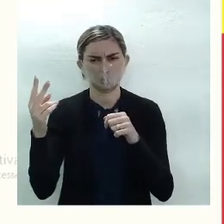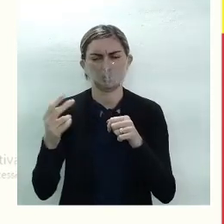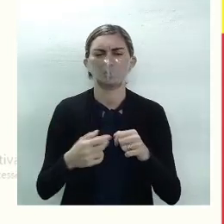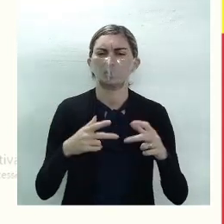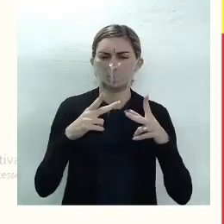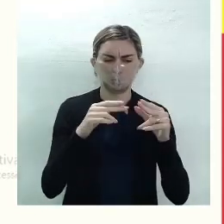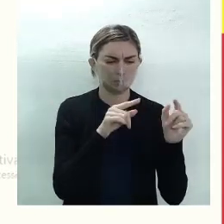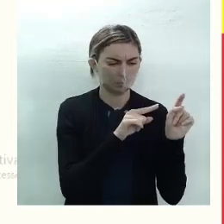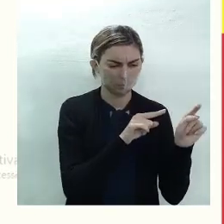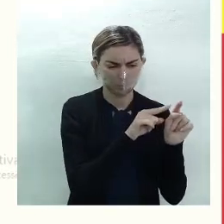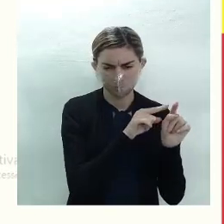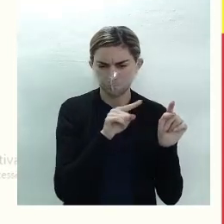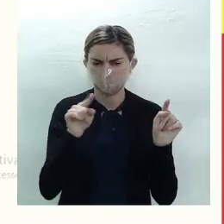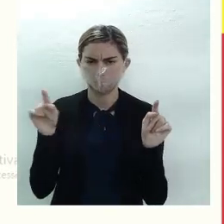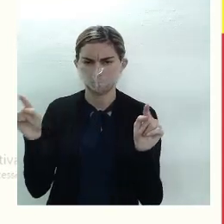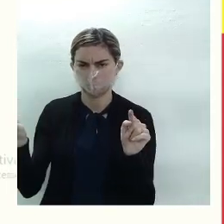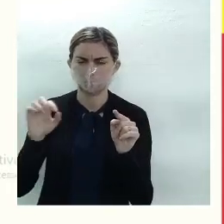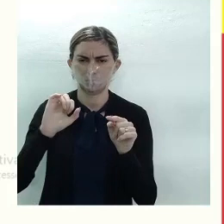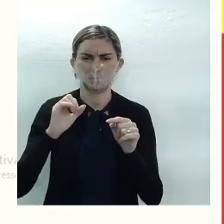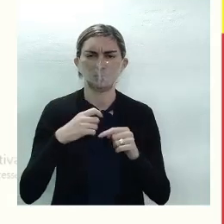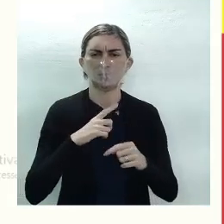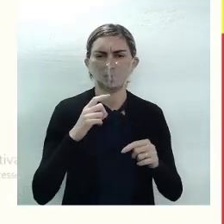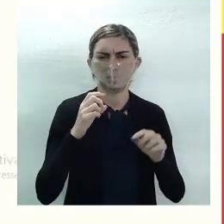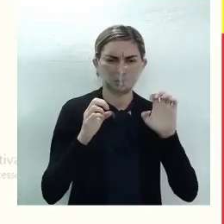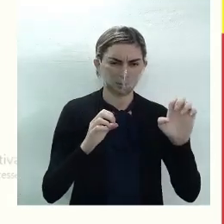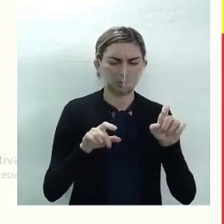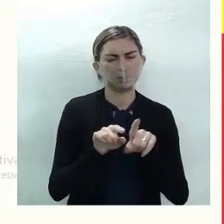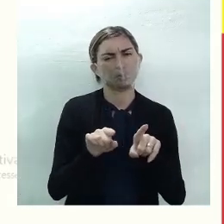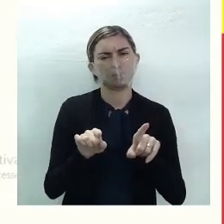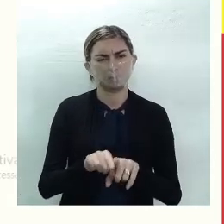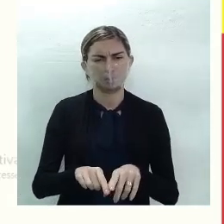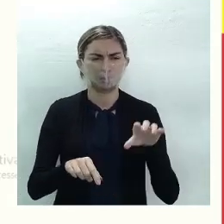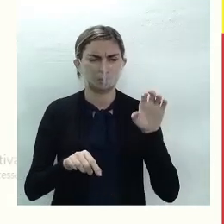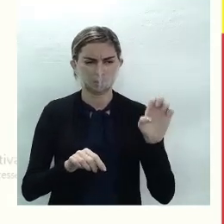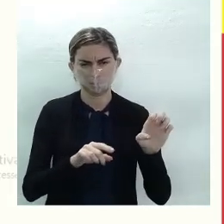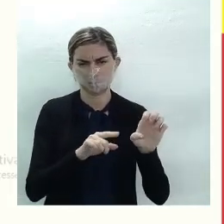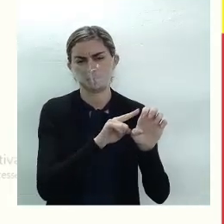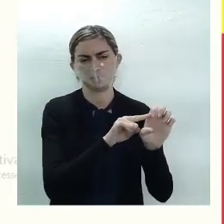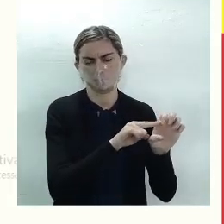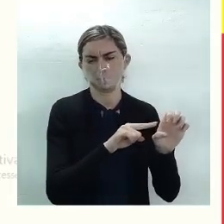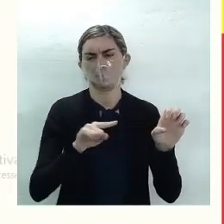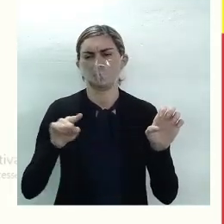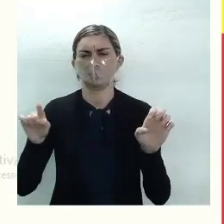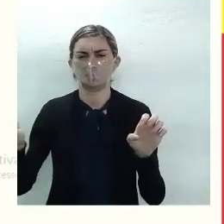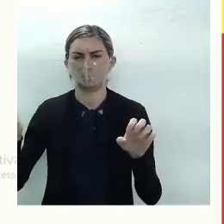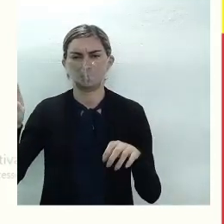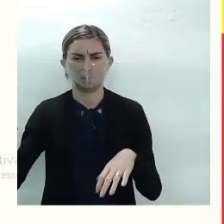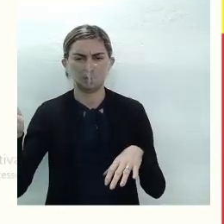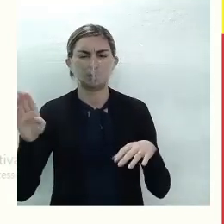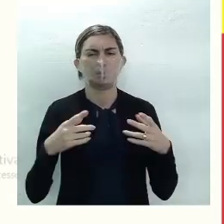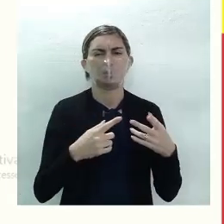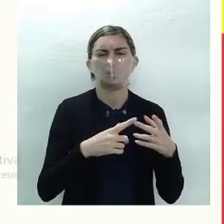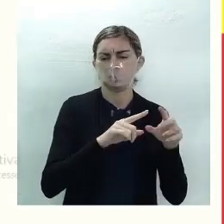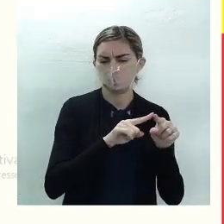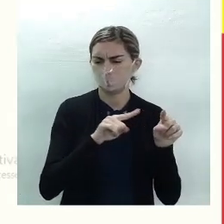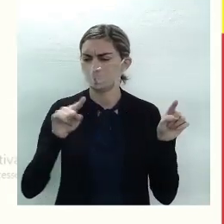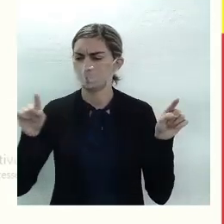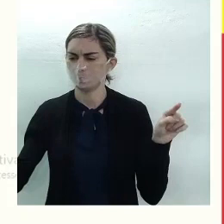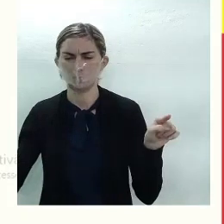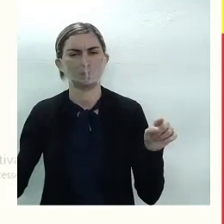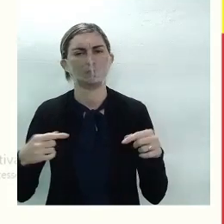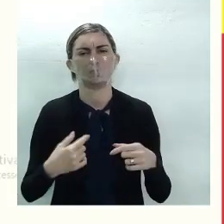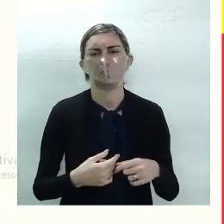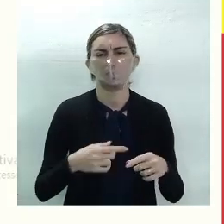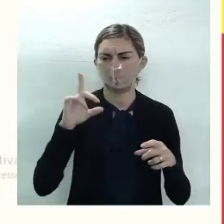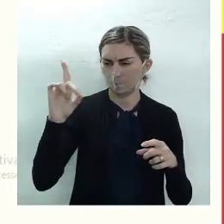mesma distância do eixo de simetria. O ponto E também, ó, vai para lá. O ponto B, ó, mesma distância. O